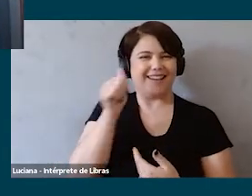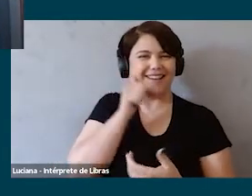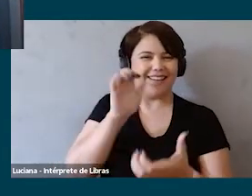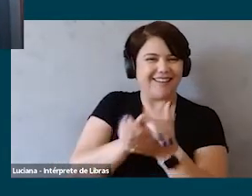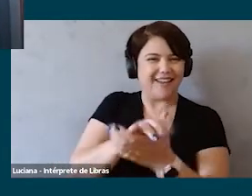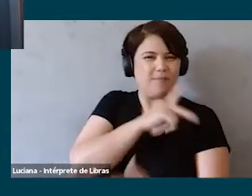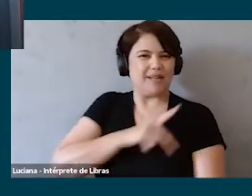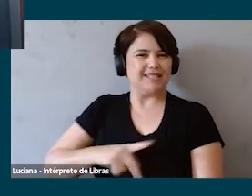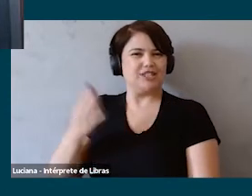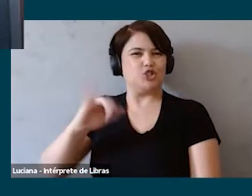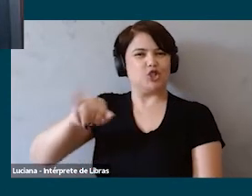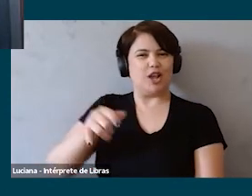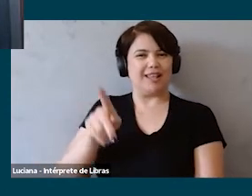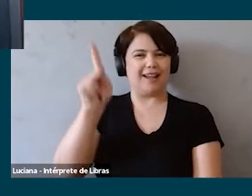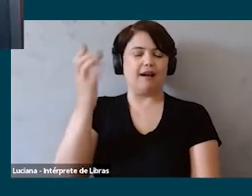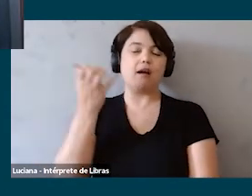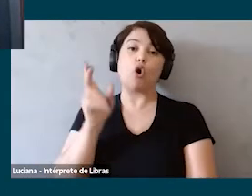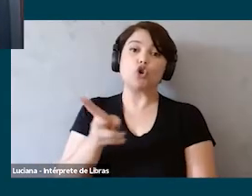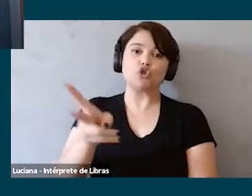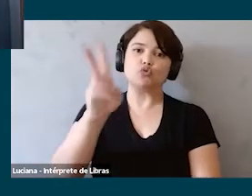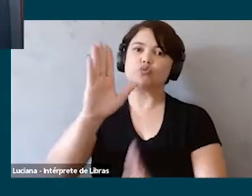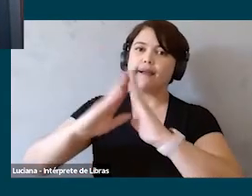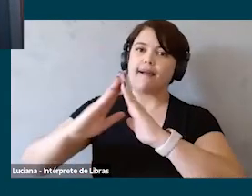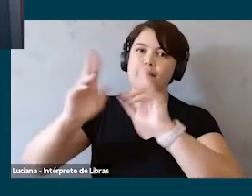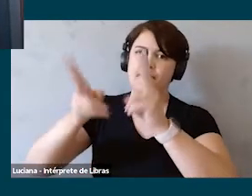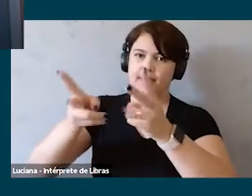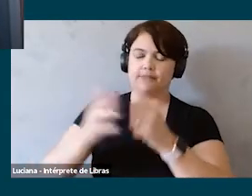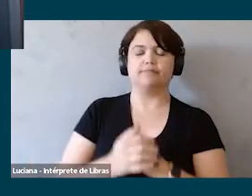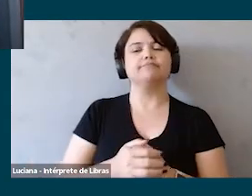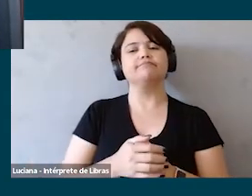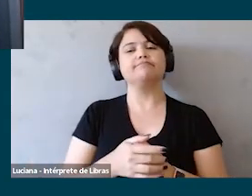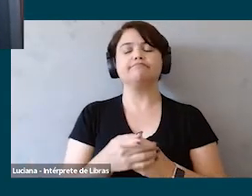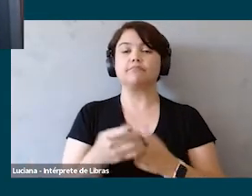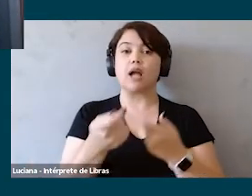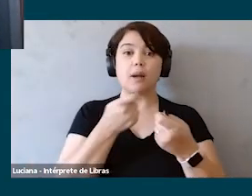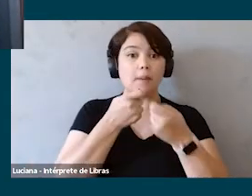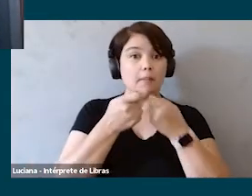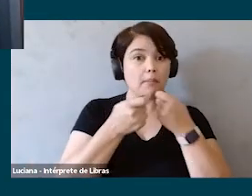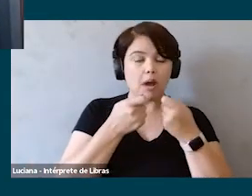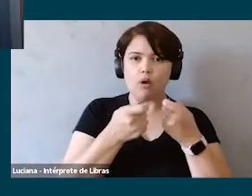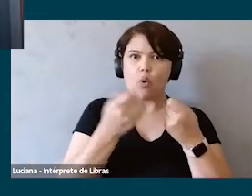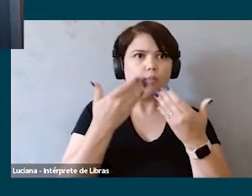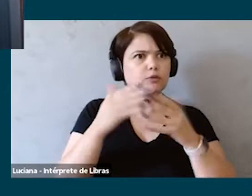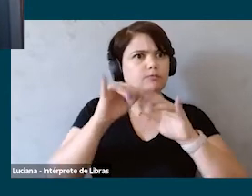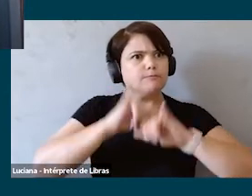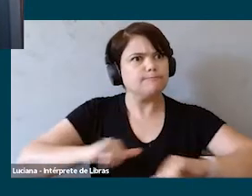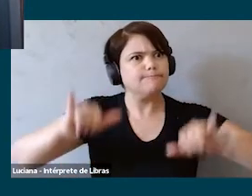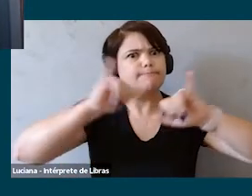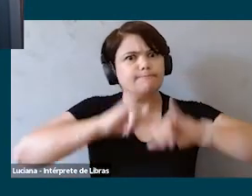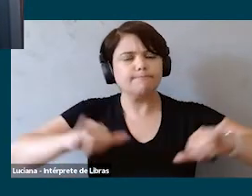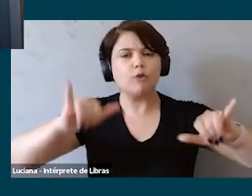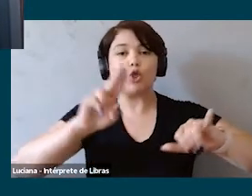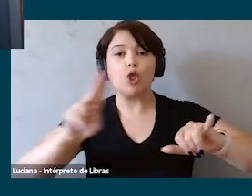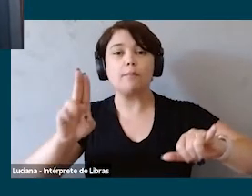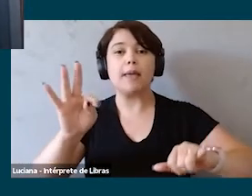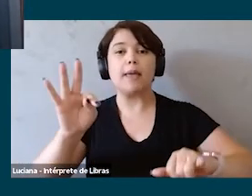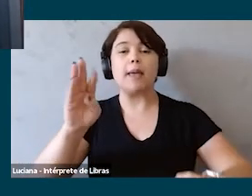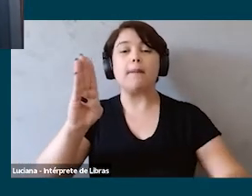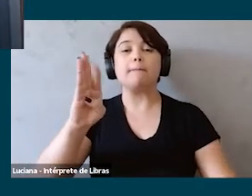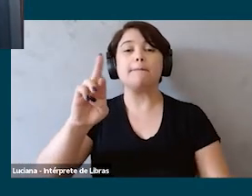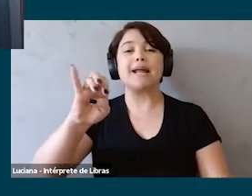Dona Sara interceder a favor deles para manter as suas moradias. E a imprensa começou a cobrir, etc.,